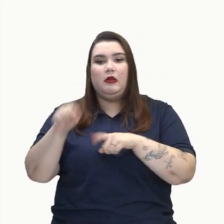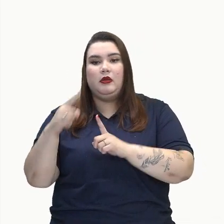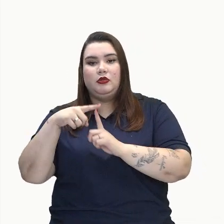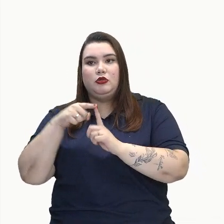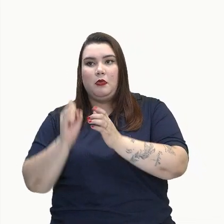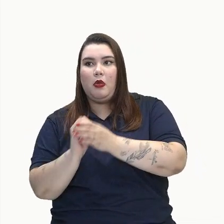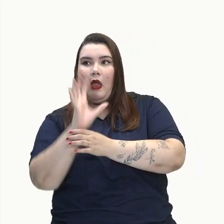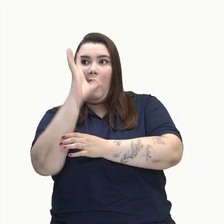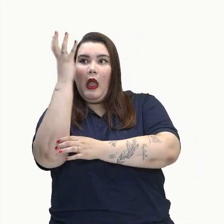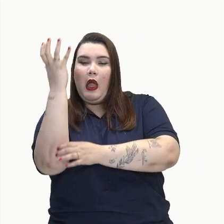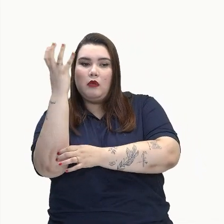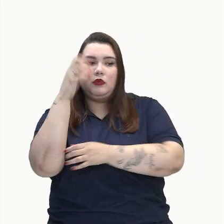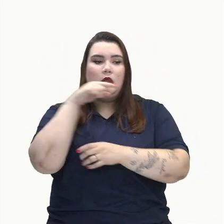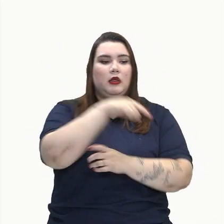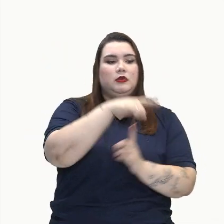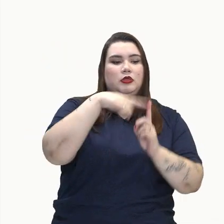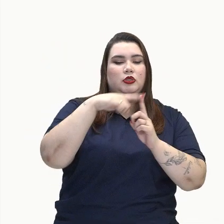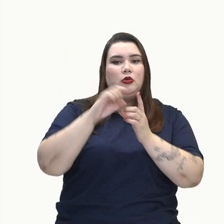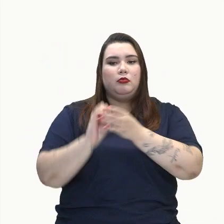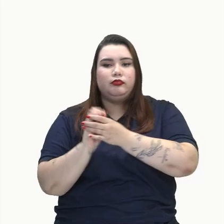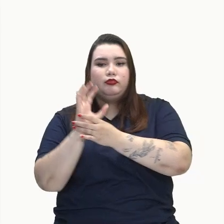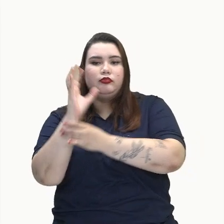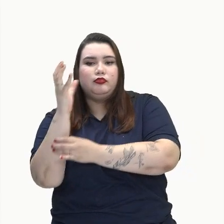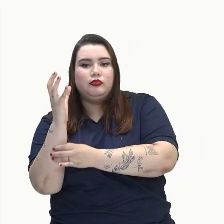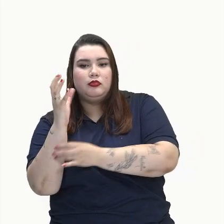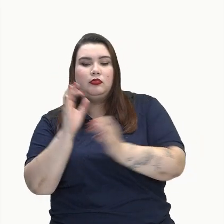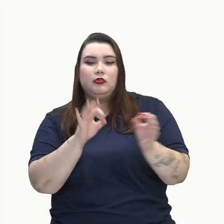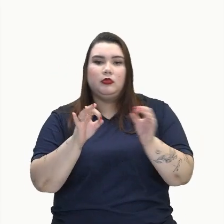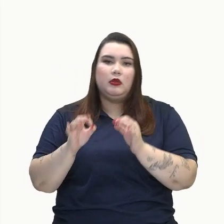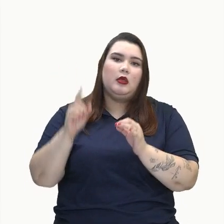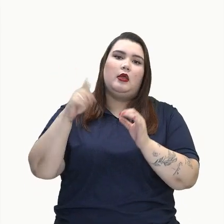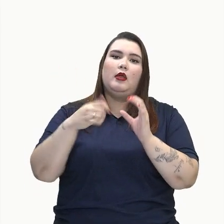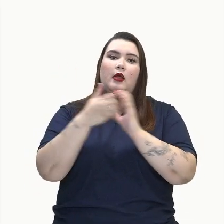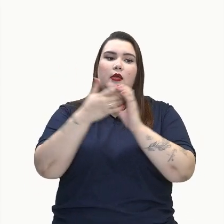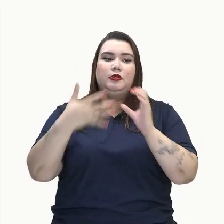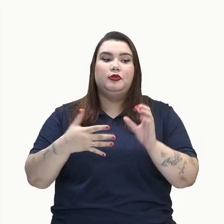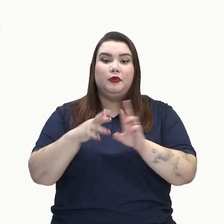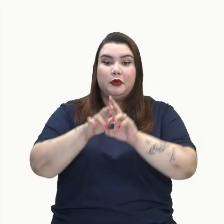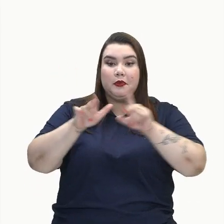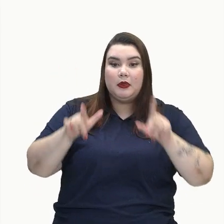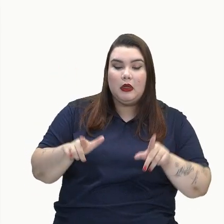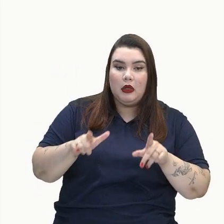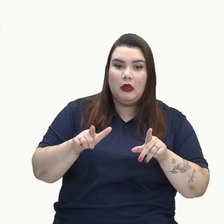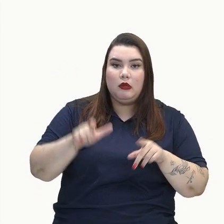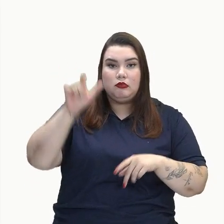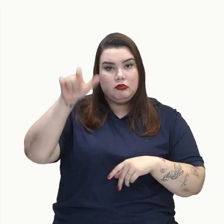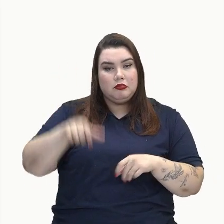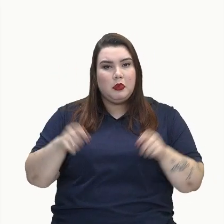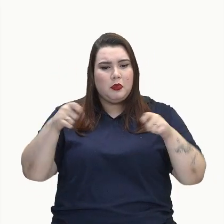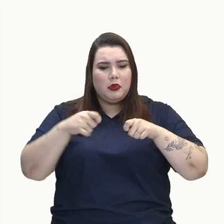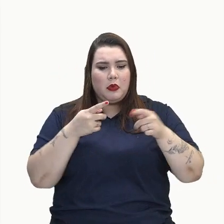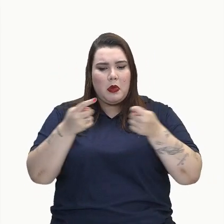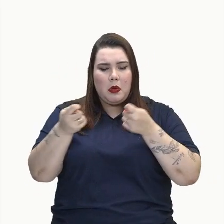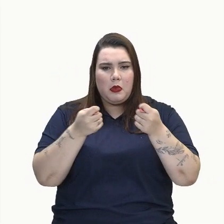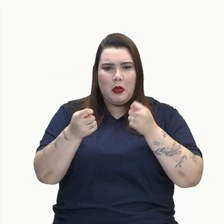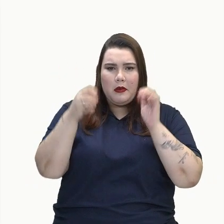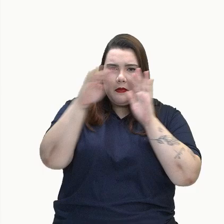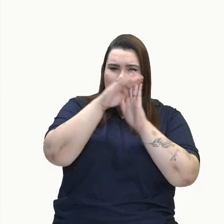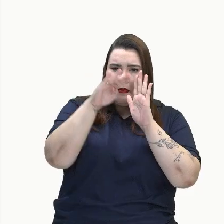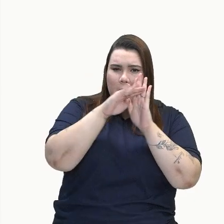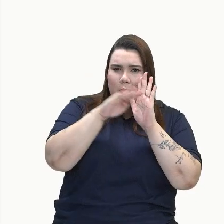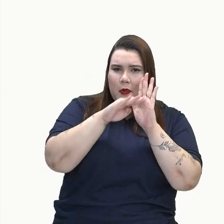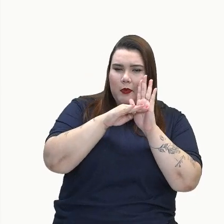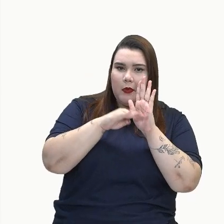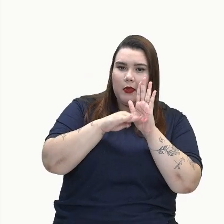alta com uma ervilha de planta baixa. Então, eram sempre características opostas e ele controlou cuidadosamente a polinização,